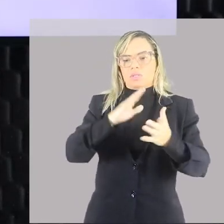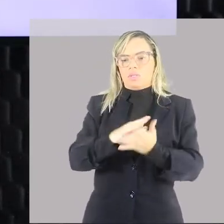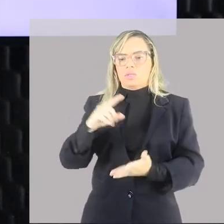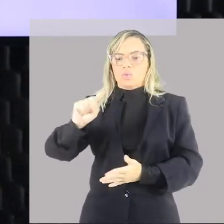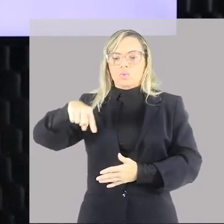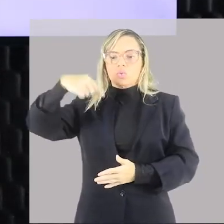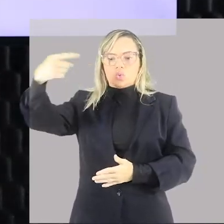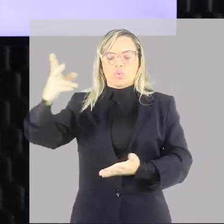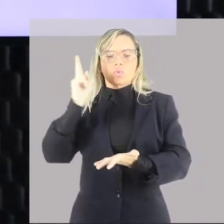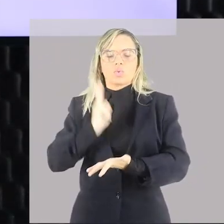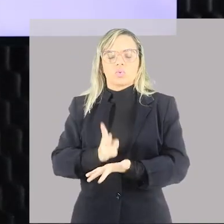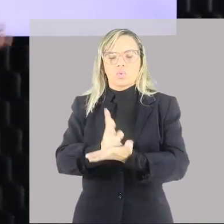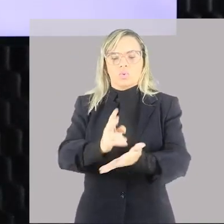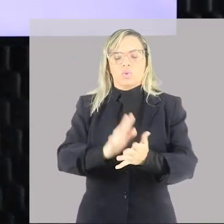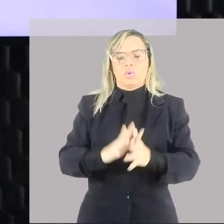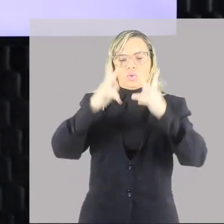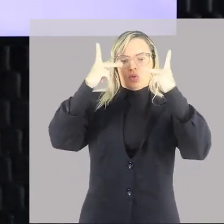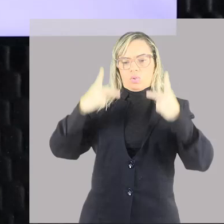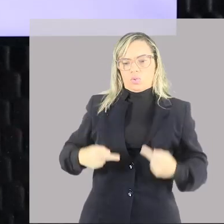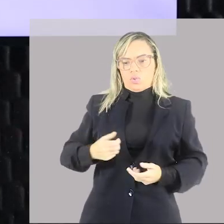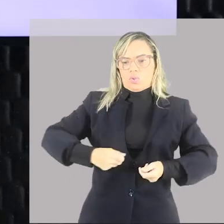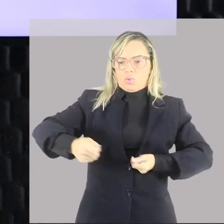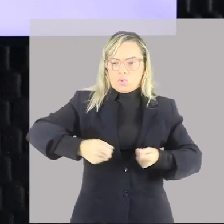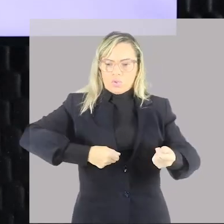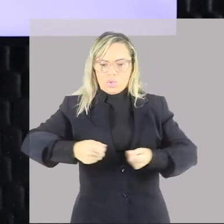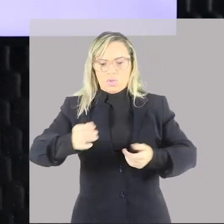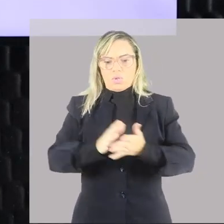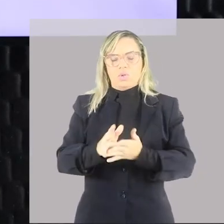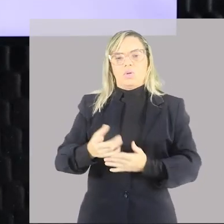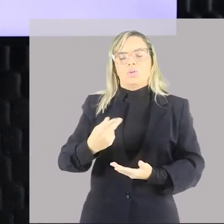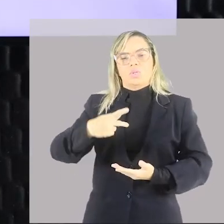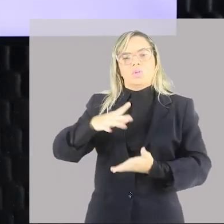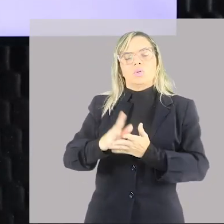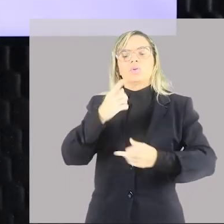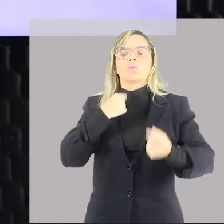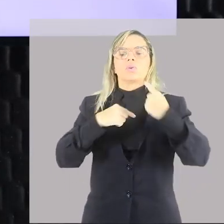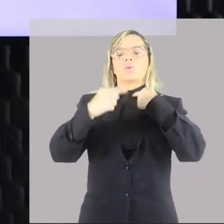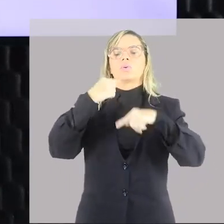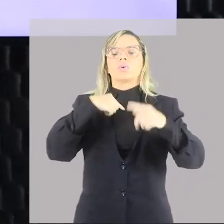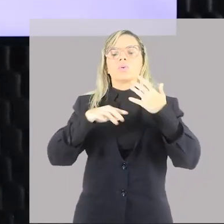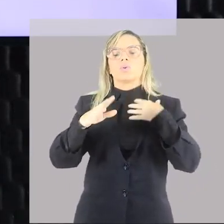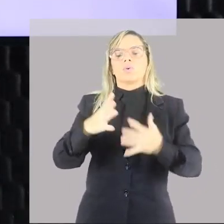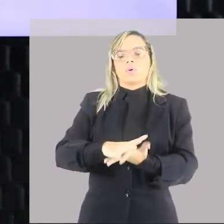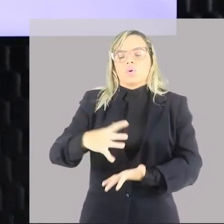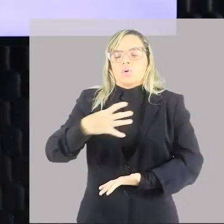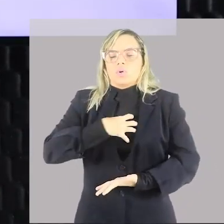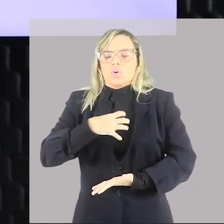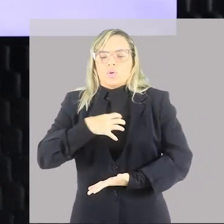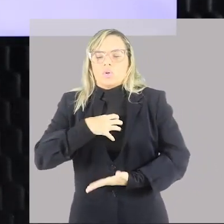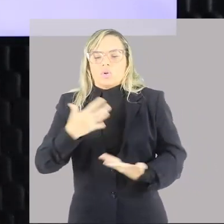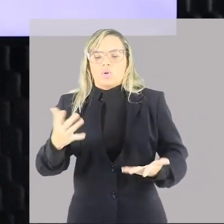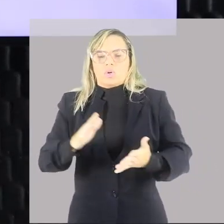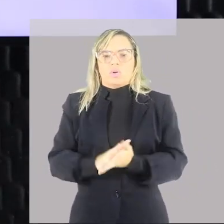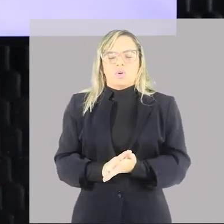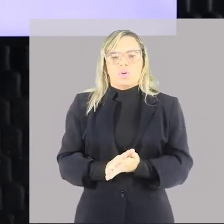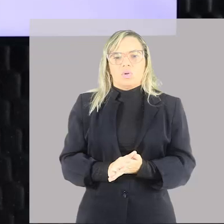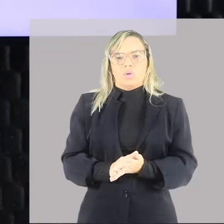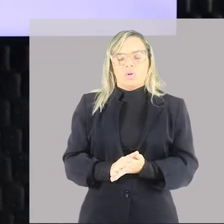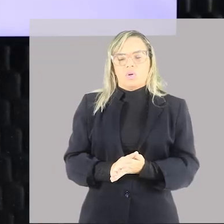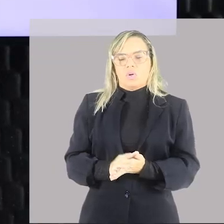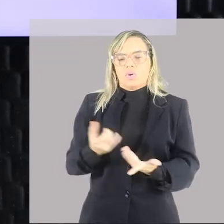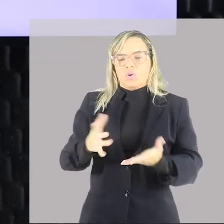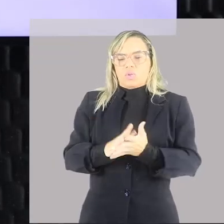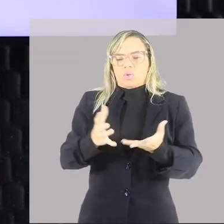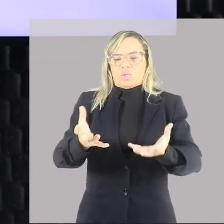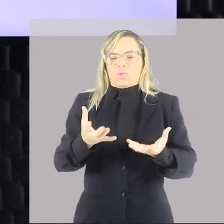para aprender e ensinar a controlar os seus desejos, sentimentos, impulsos e dirigir a própria